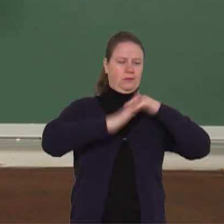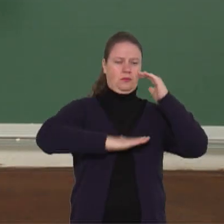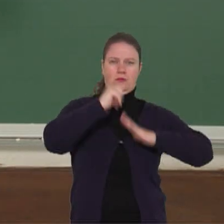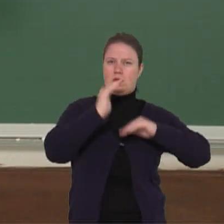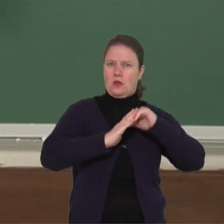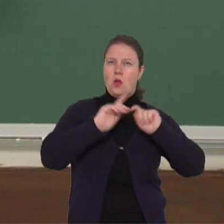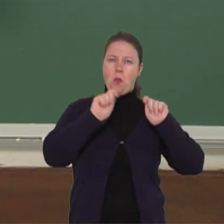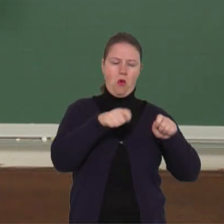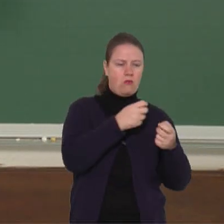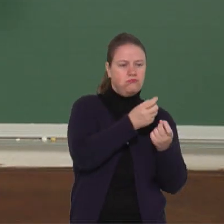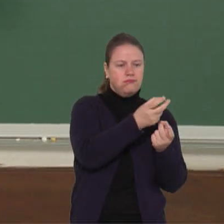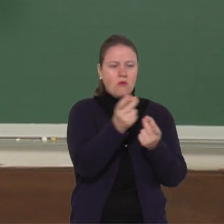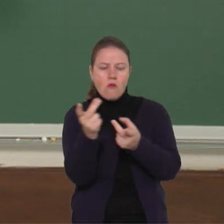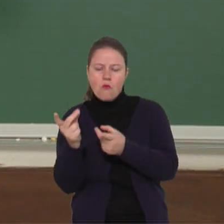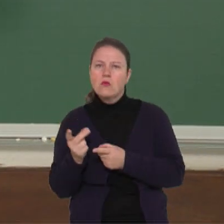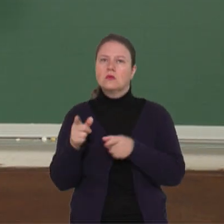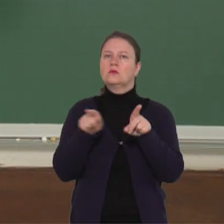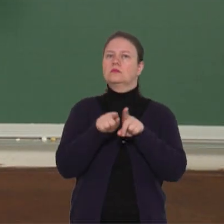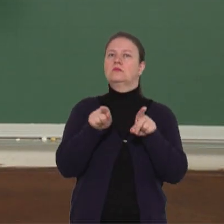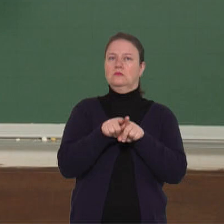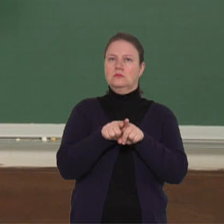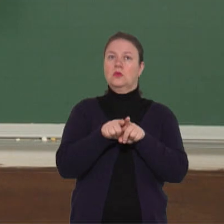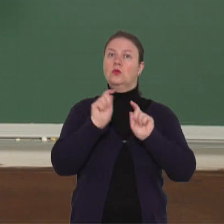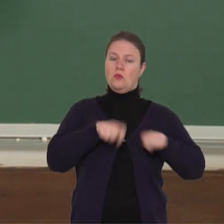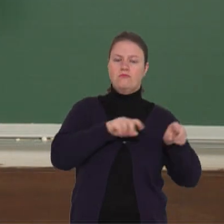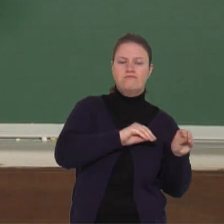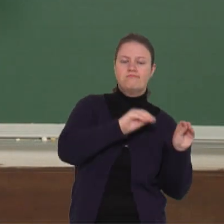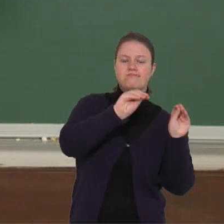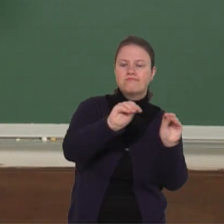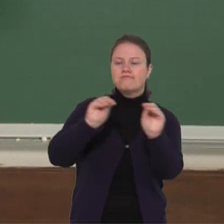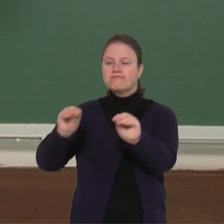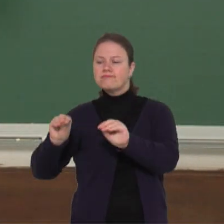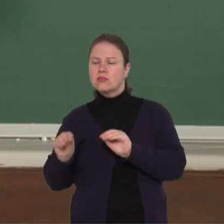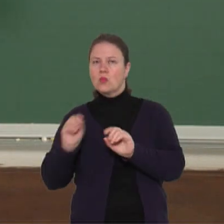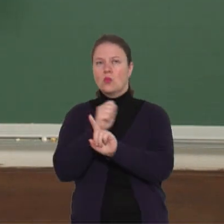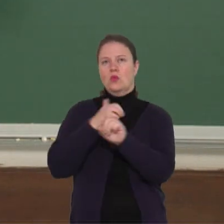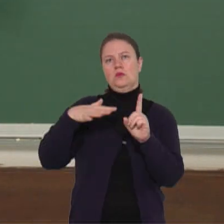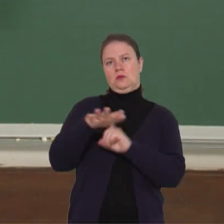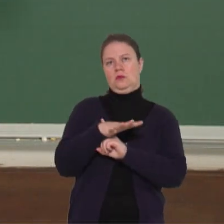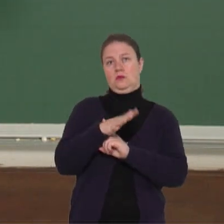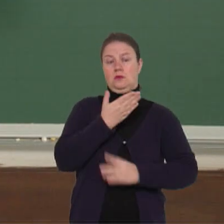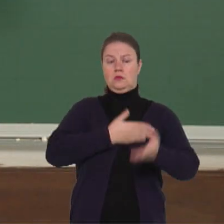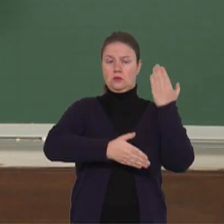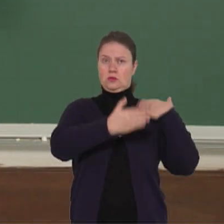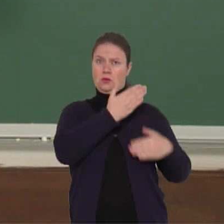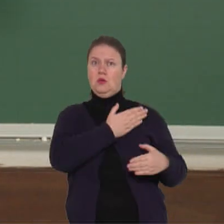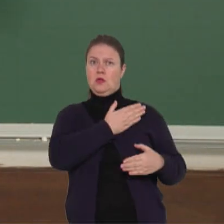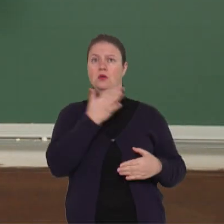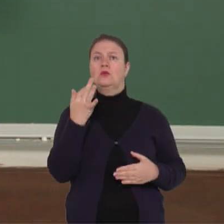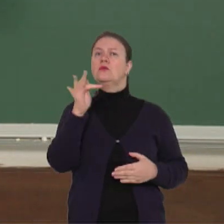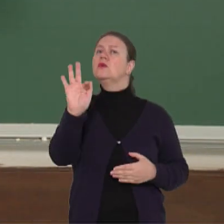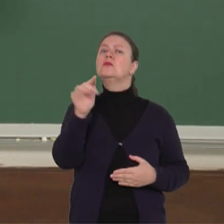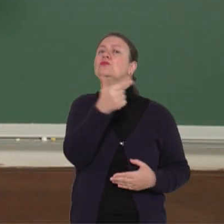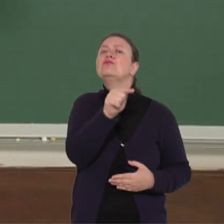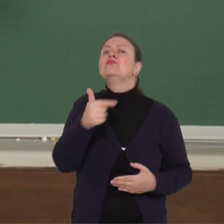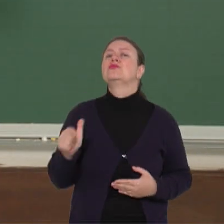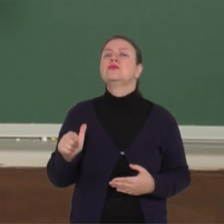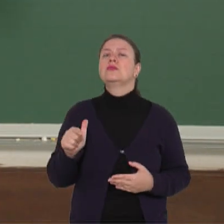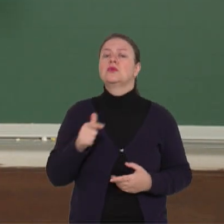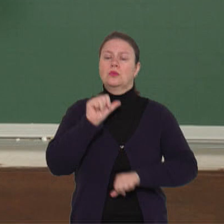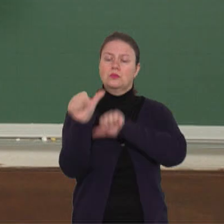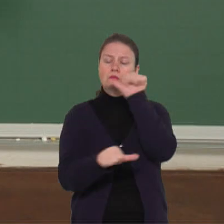dizer, você pode fazer a chamada mobilidade social. No antigo regime, aqui no caso da França, não havia mobilidade